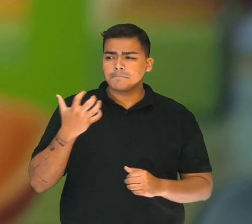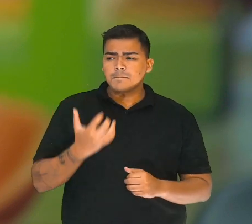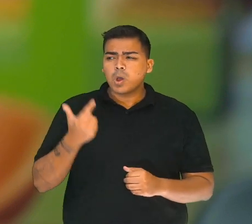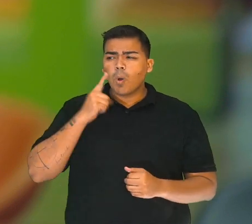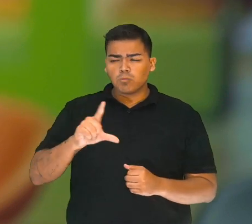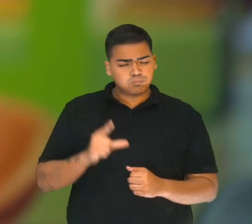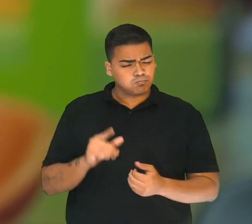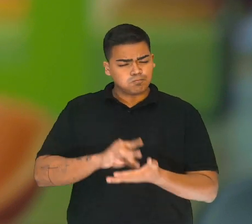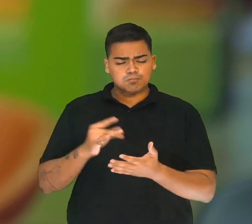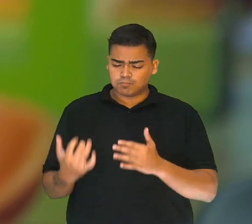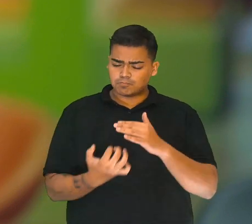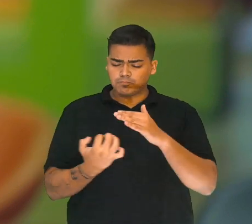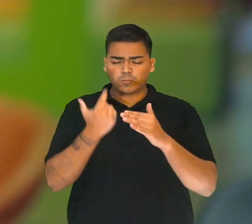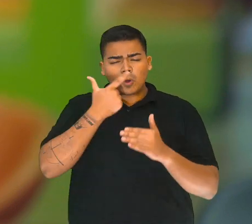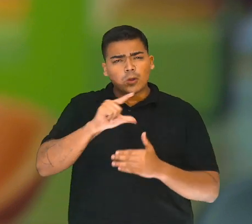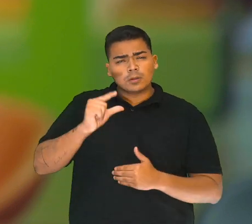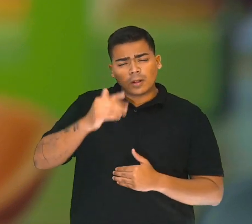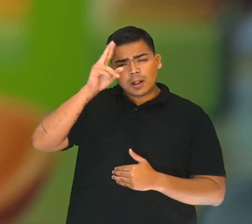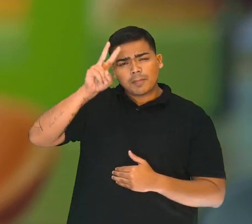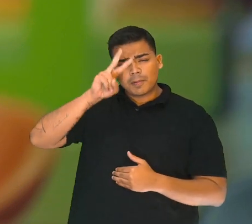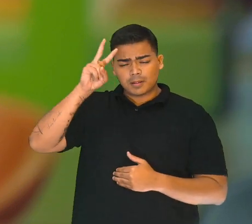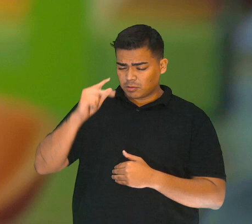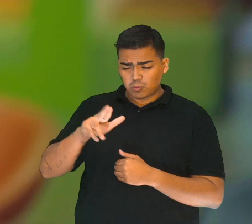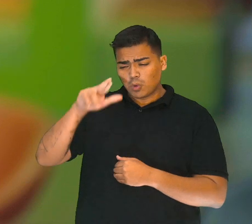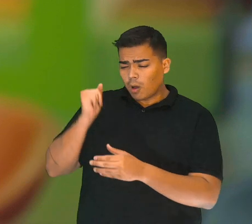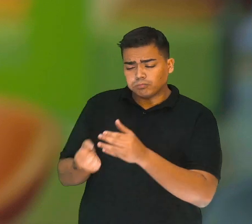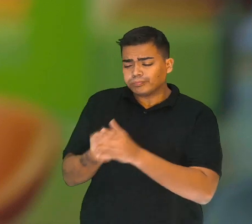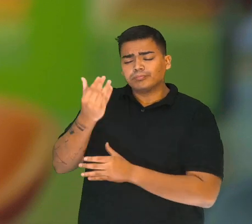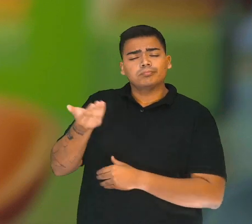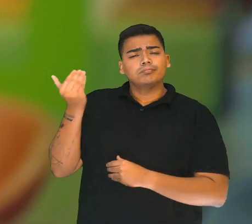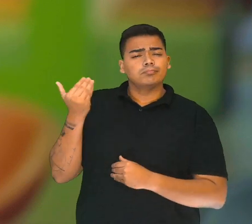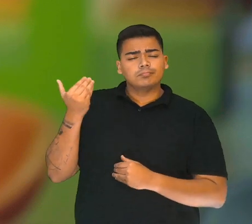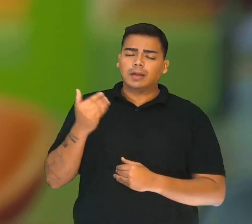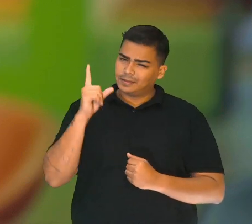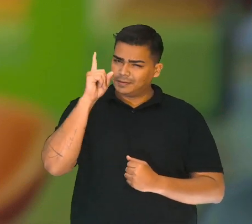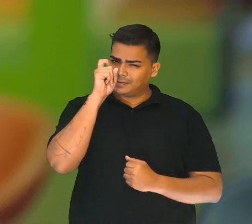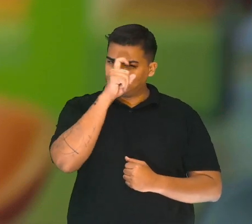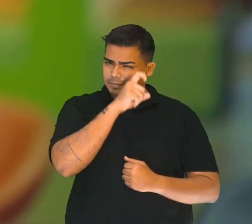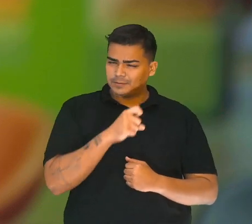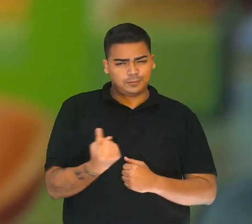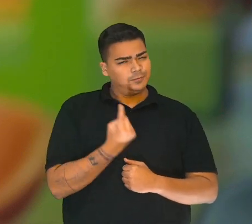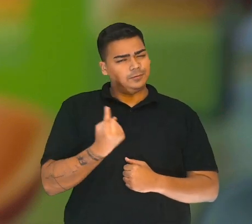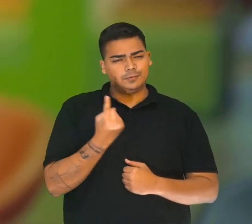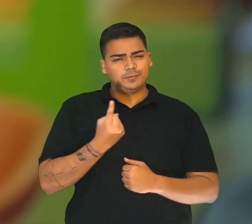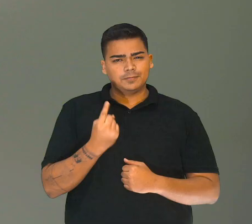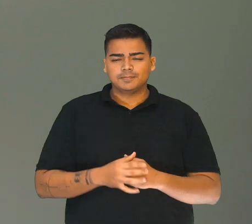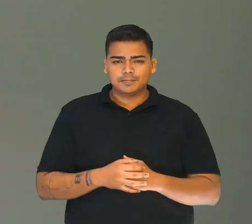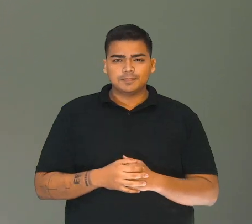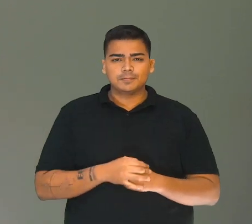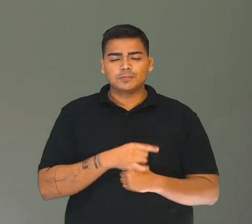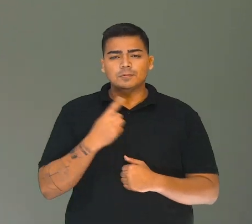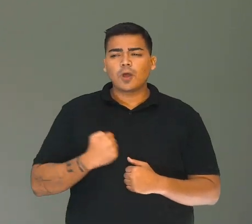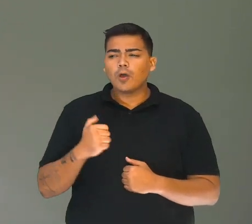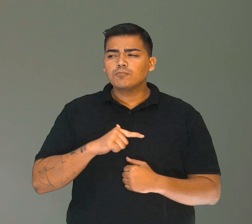que ele quer fazer uma empresa que a gente tem que lembrar que nunca foi criada antes, é muito difícil ele fazer a sua jornada sozinho.